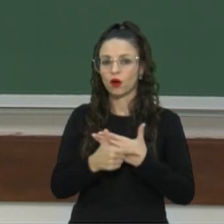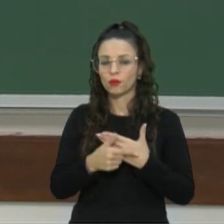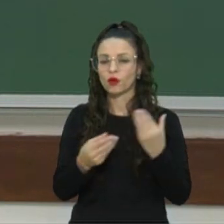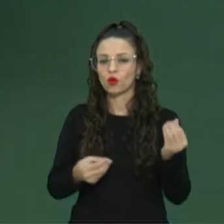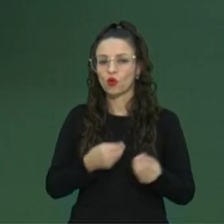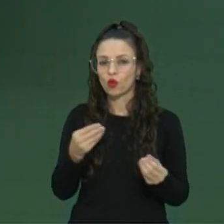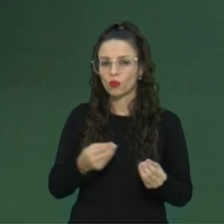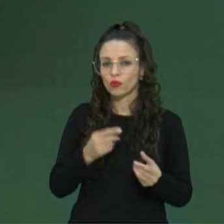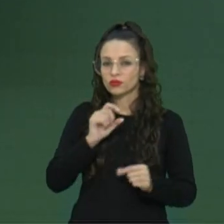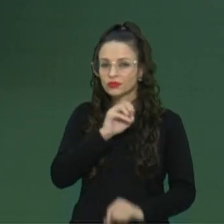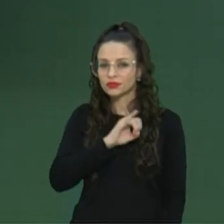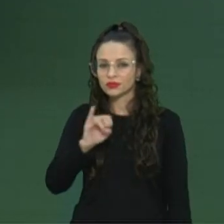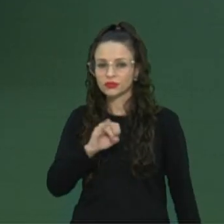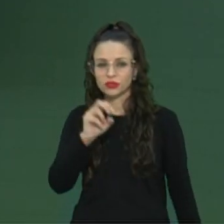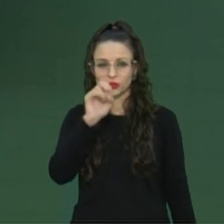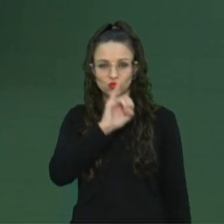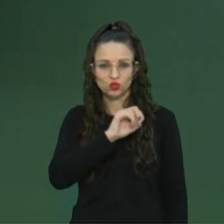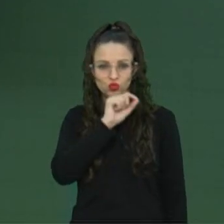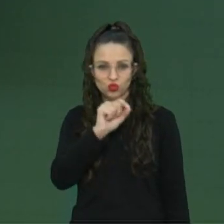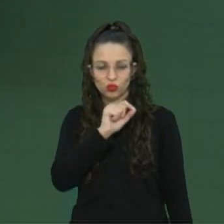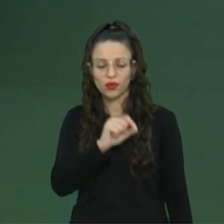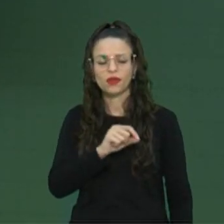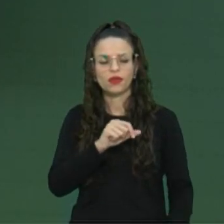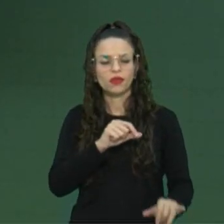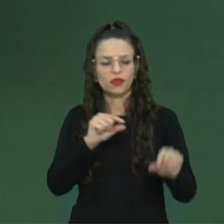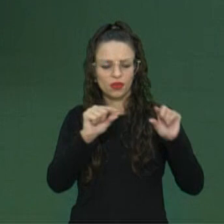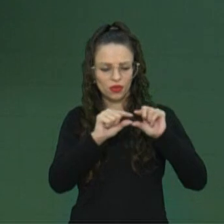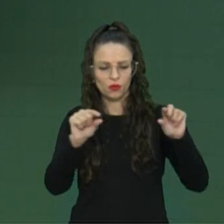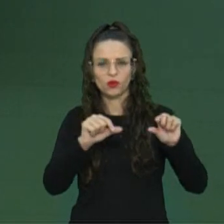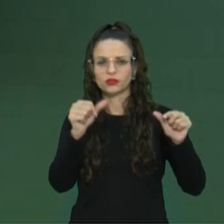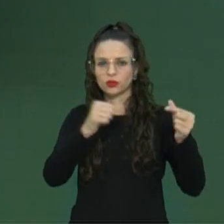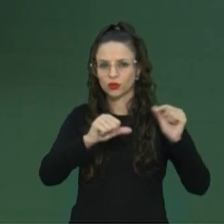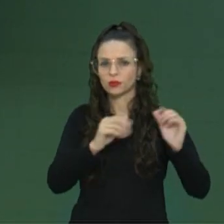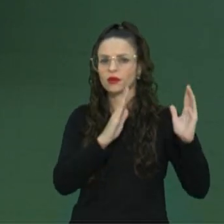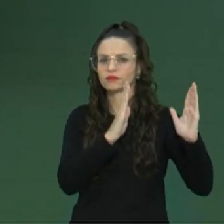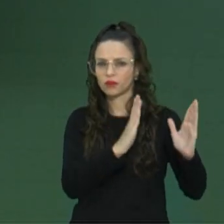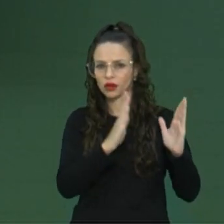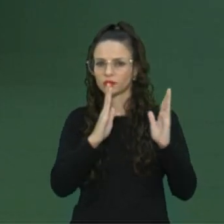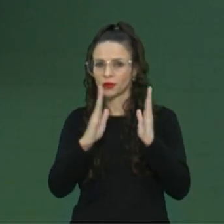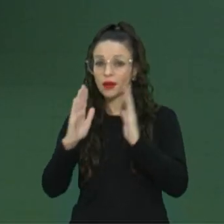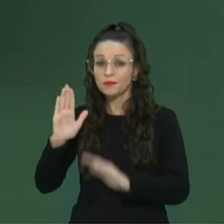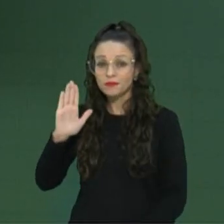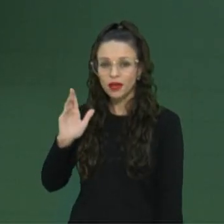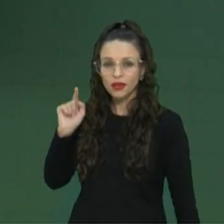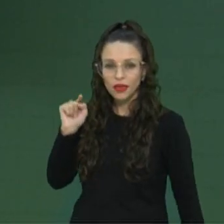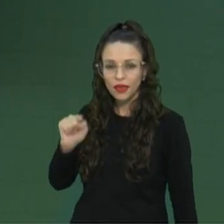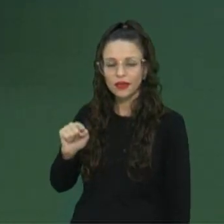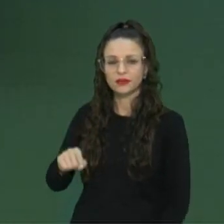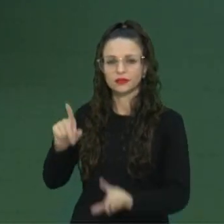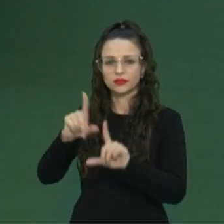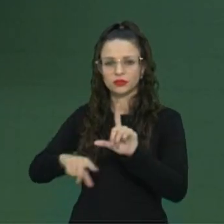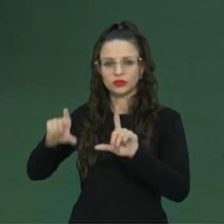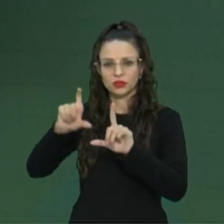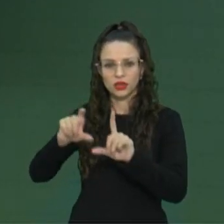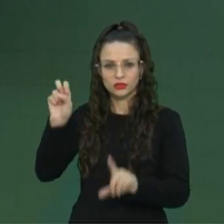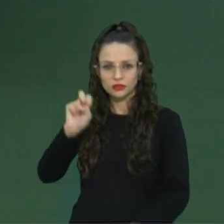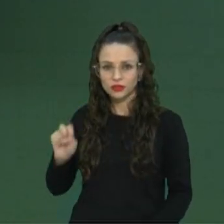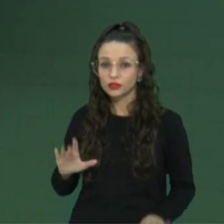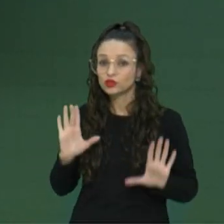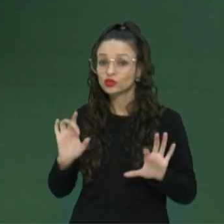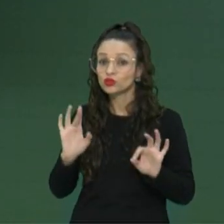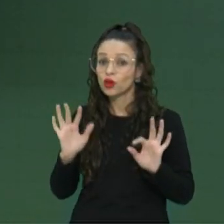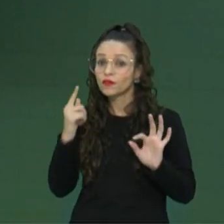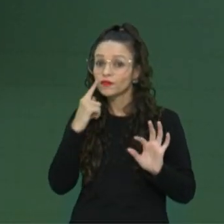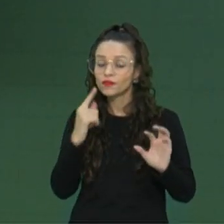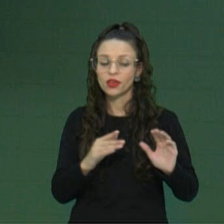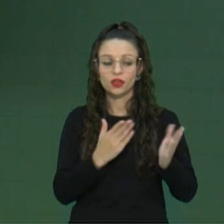seja, por mais que muitas equações químicas funcionem em etapas, para a entropia, a gente só presta atenção no estado